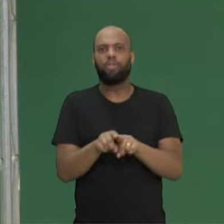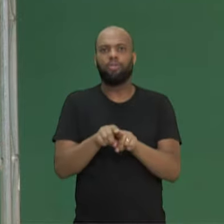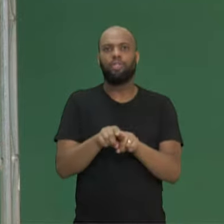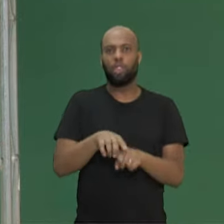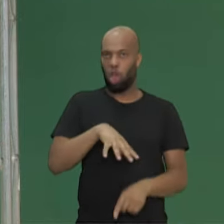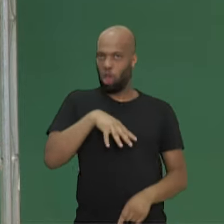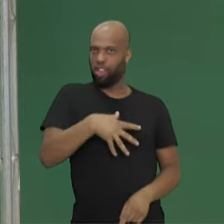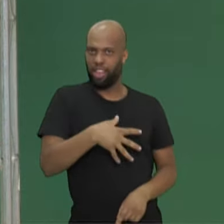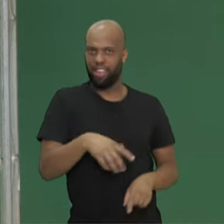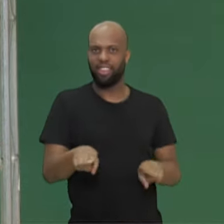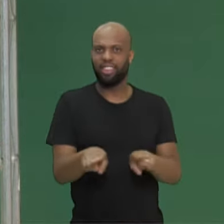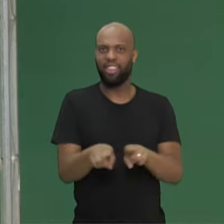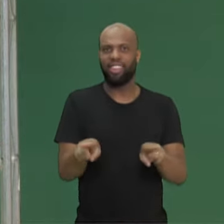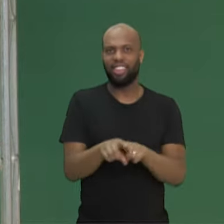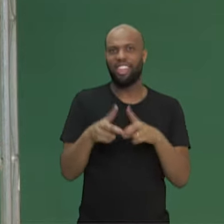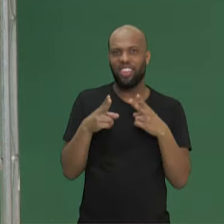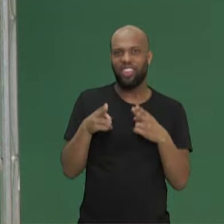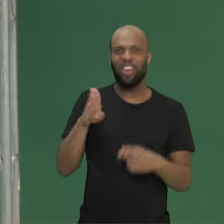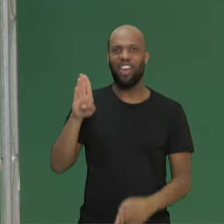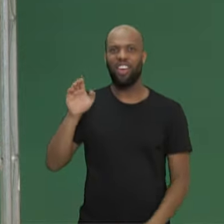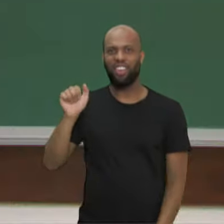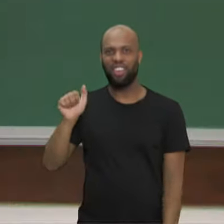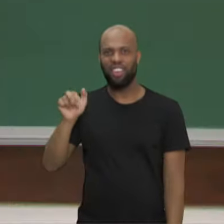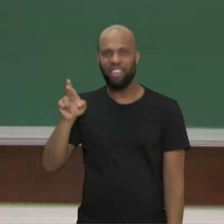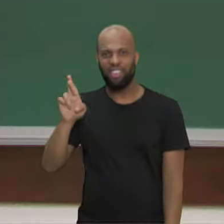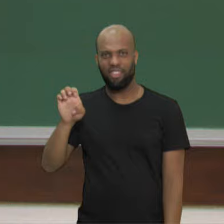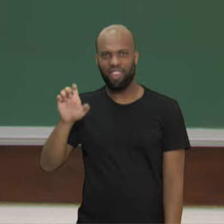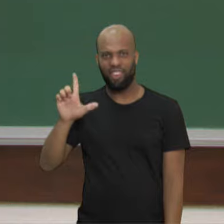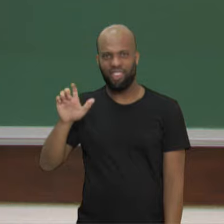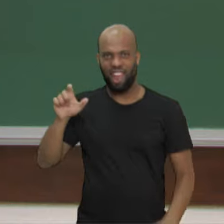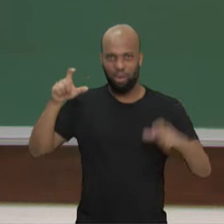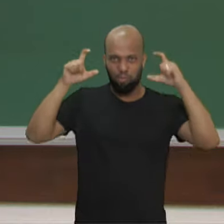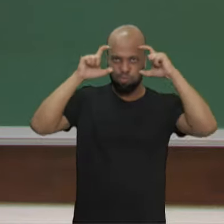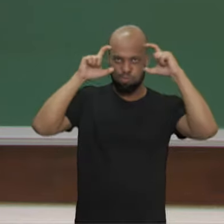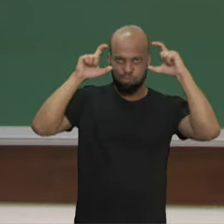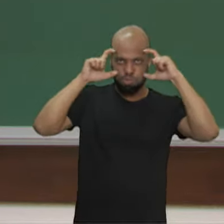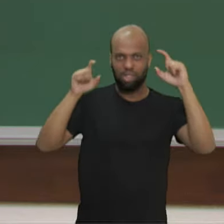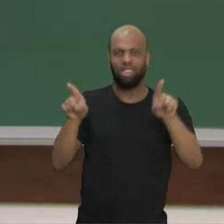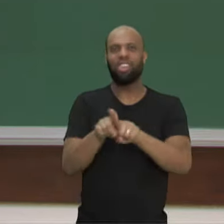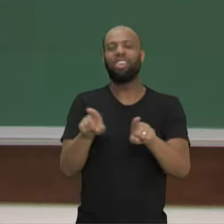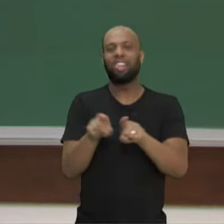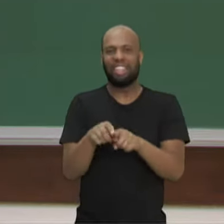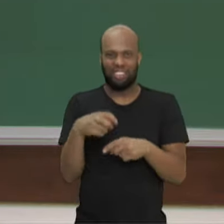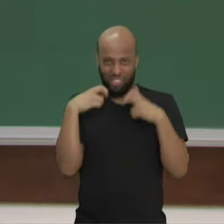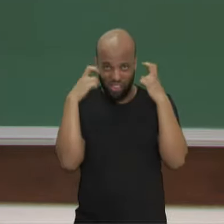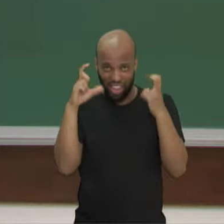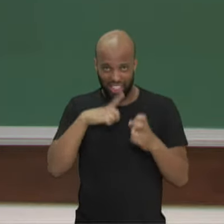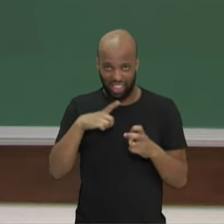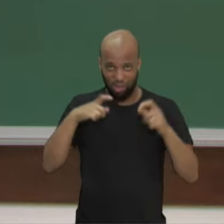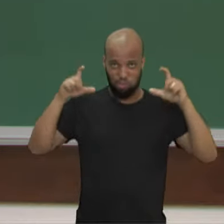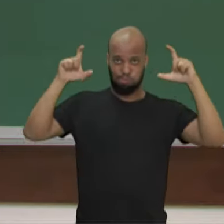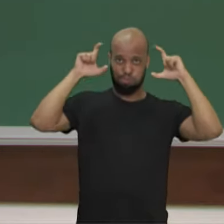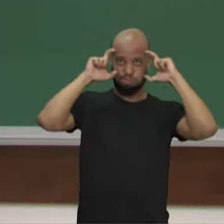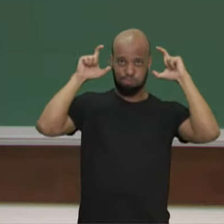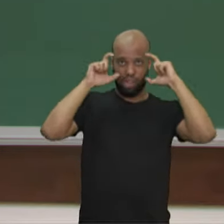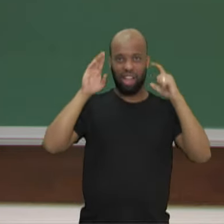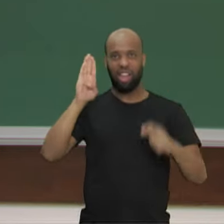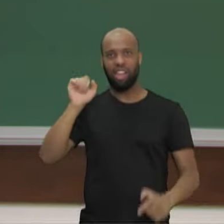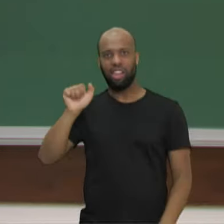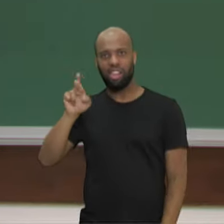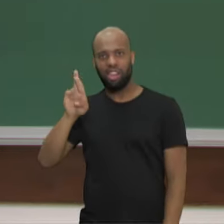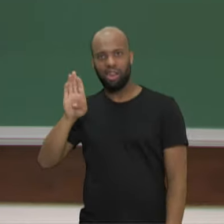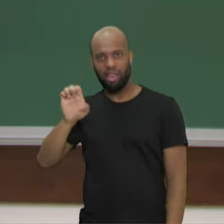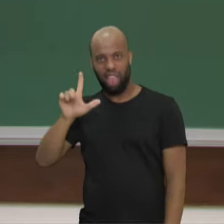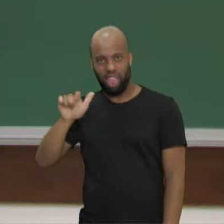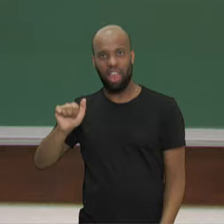que a Barbella é tímida? Eu acho que não, né? A Barbella acho que não é muito tímida, não. Então, vai trazer essas características